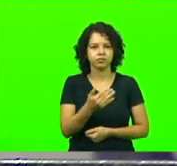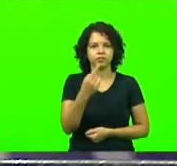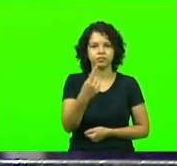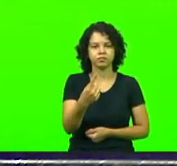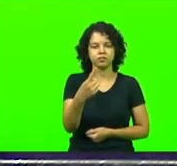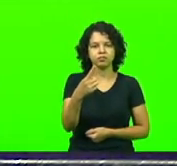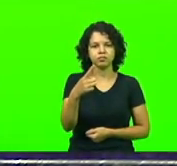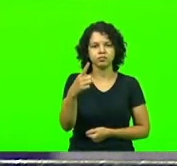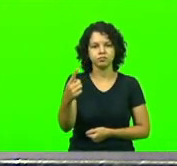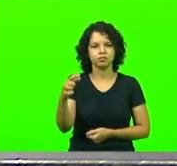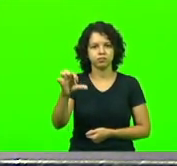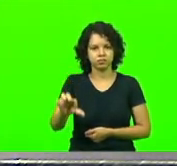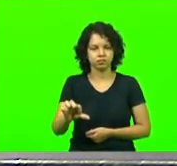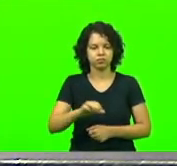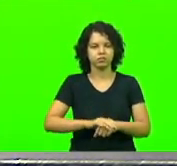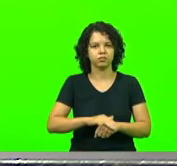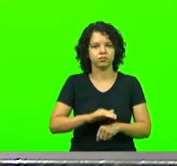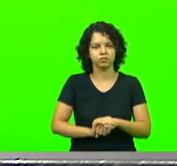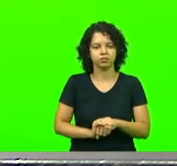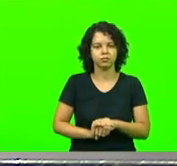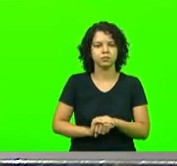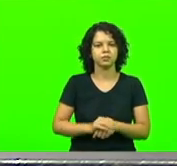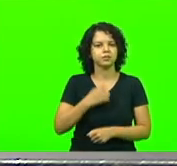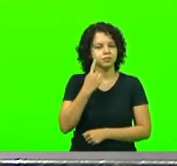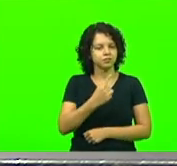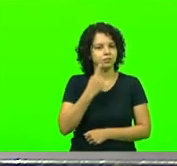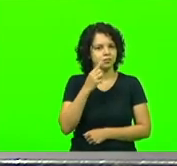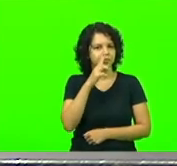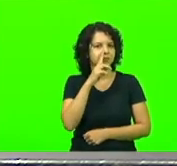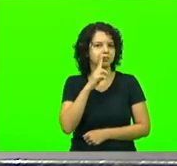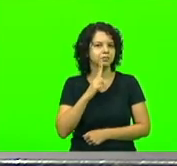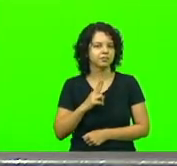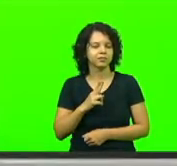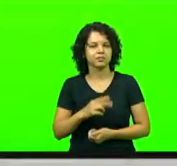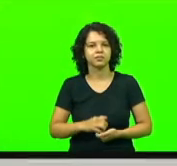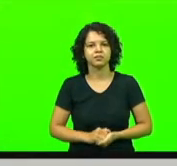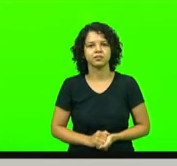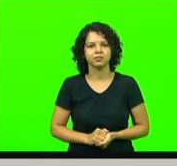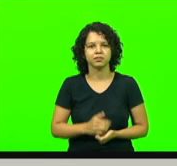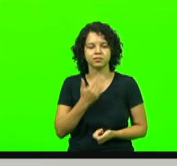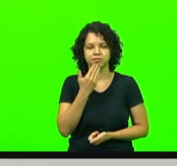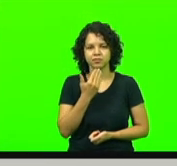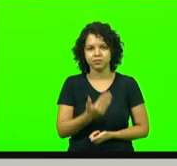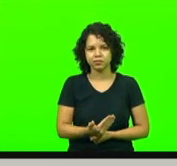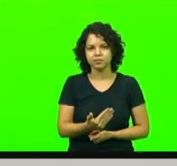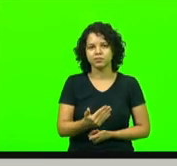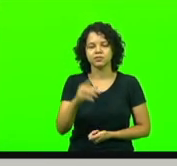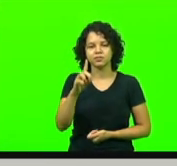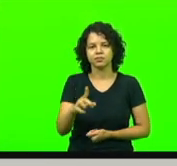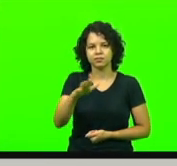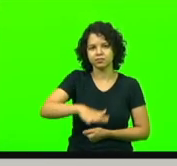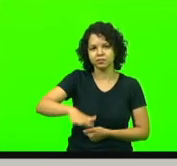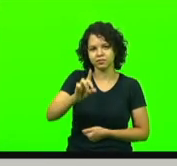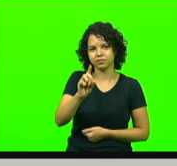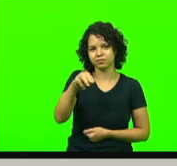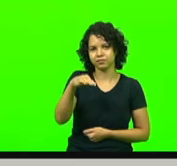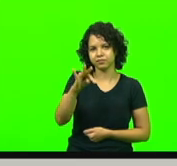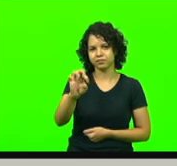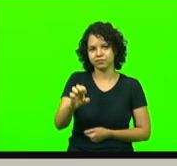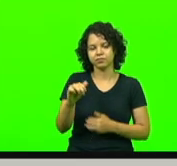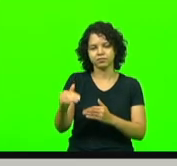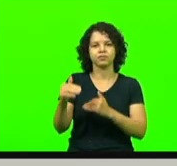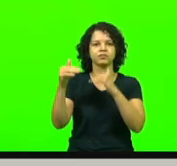119, autoria deputado Ivan Nath, solicitando ao diretor-geral DENIT e ao